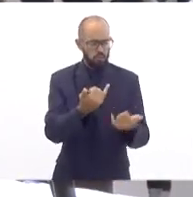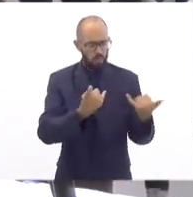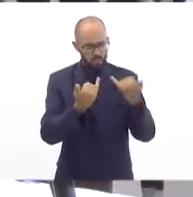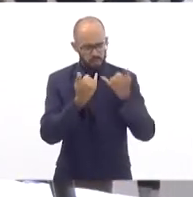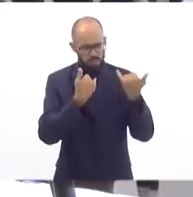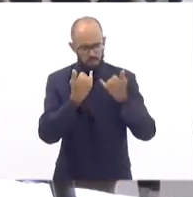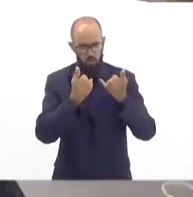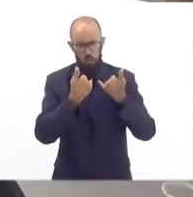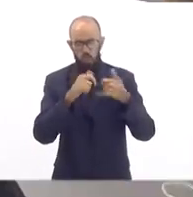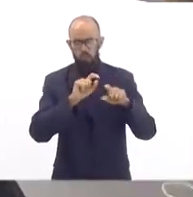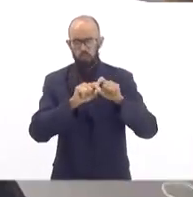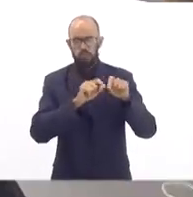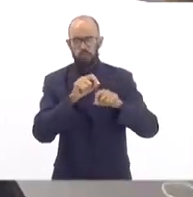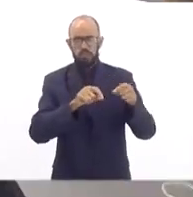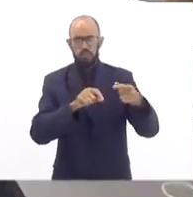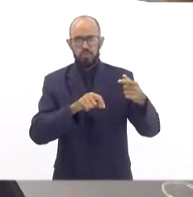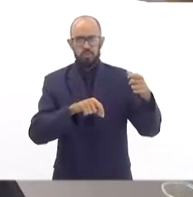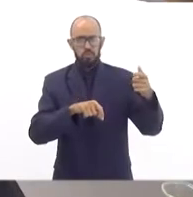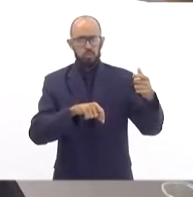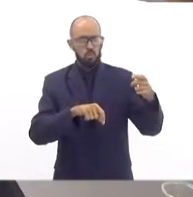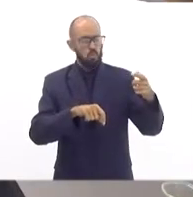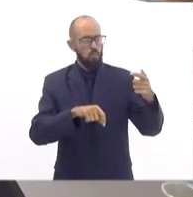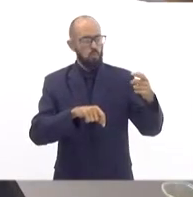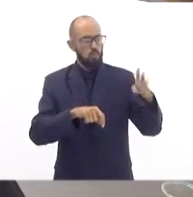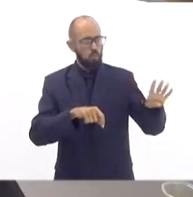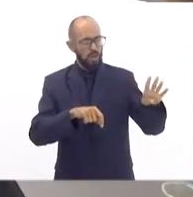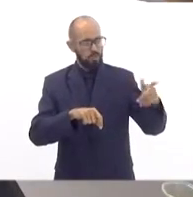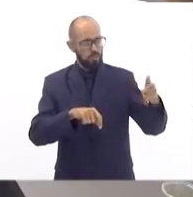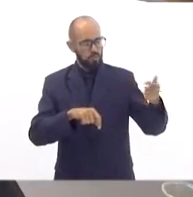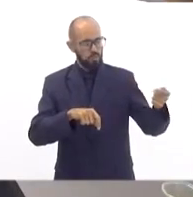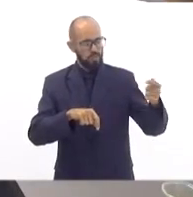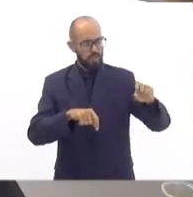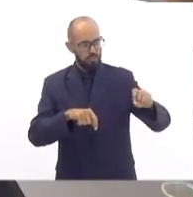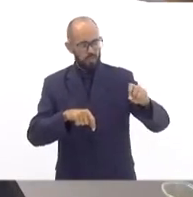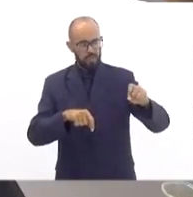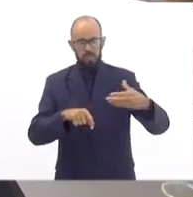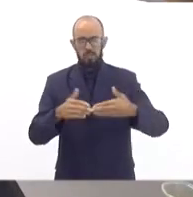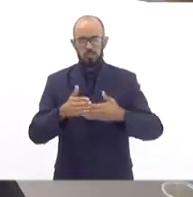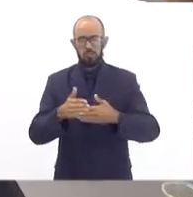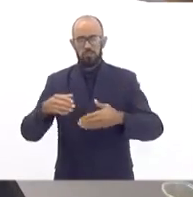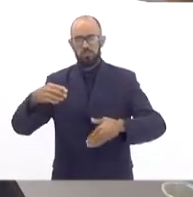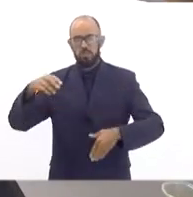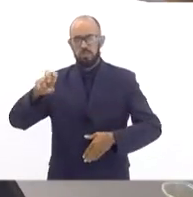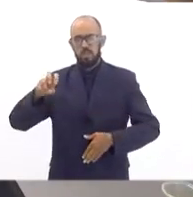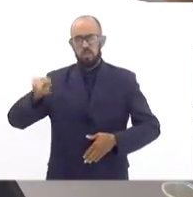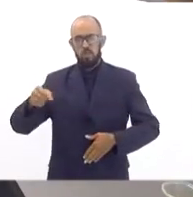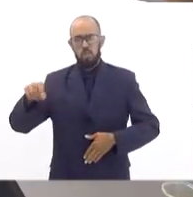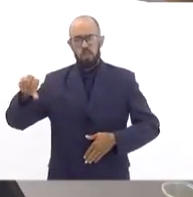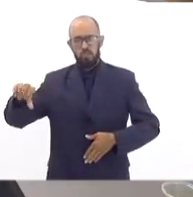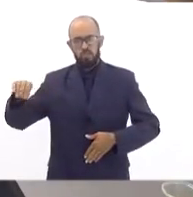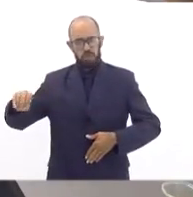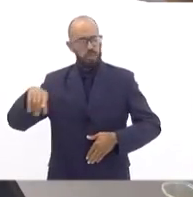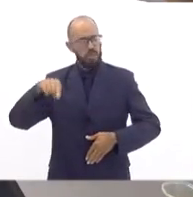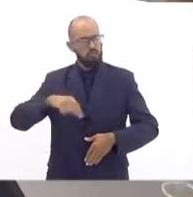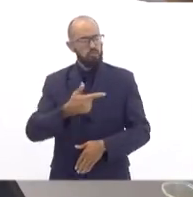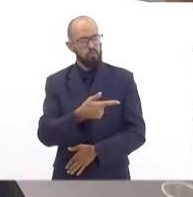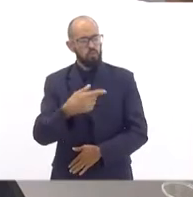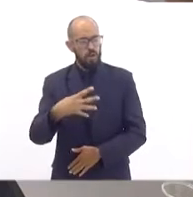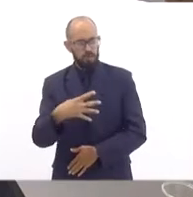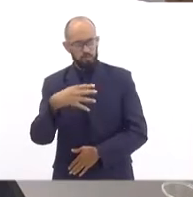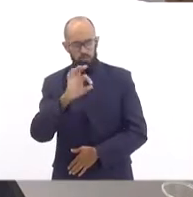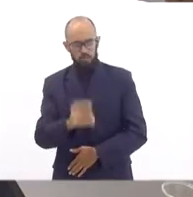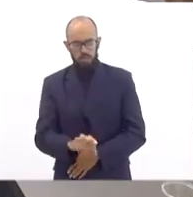porque esse reajuste de 4,70 para 5,90, na época representava 24,52%, que era o IGPM acumulado de 12 meses.